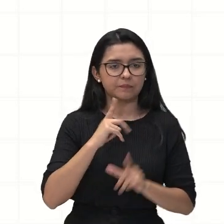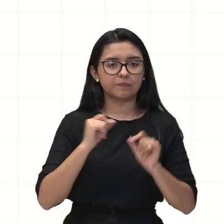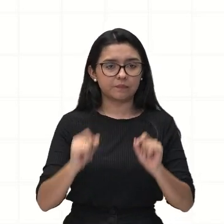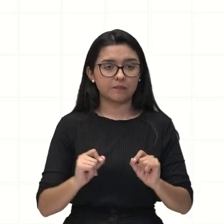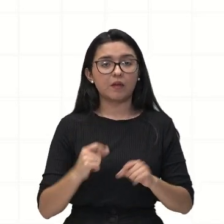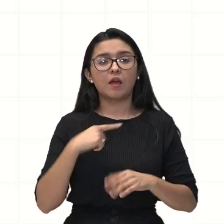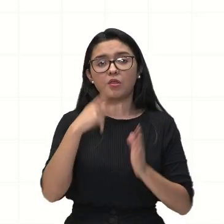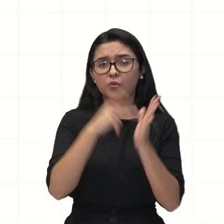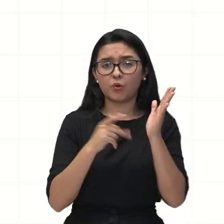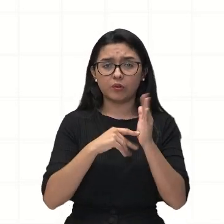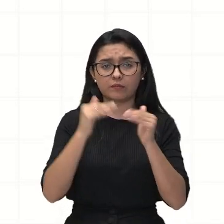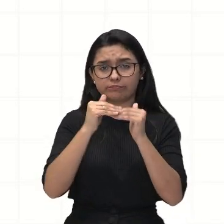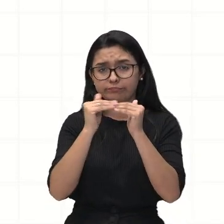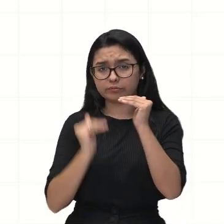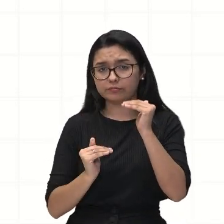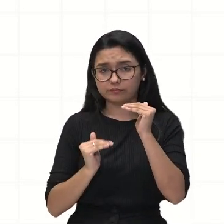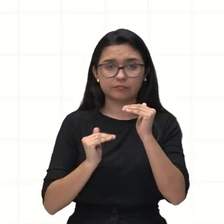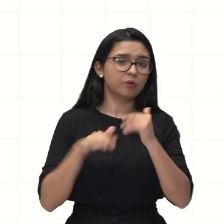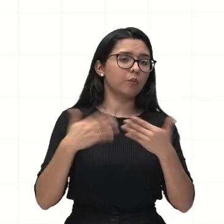menor nota?